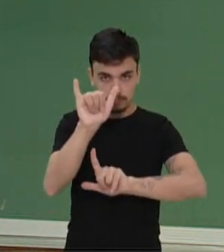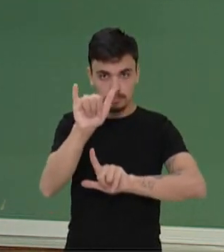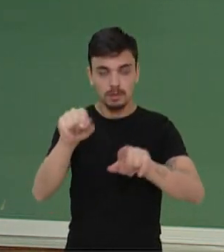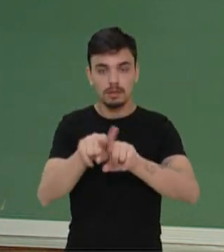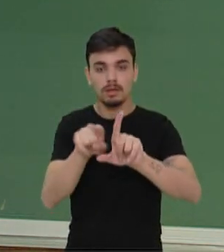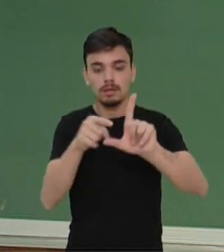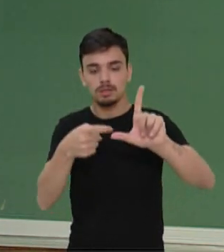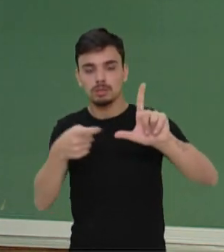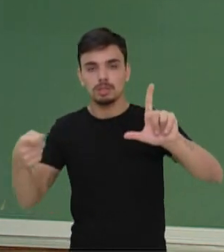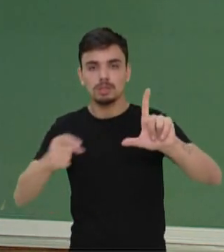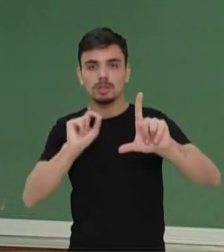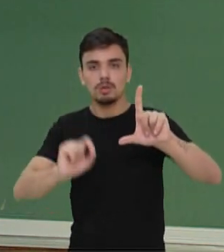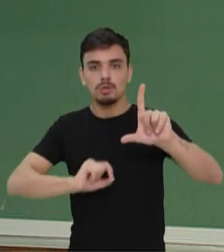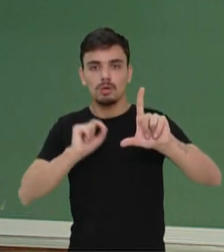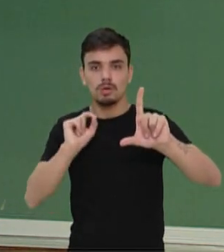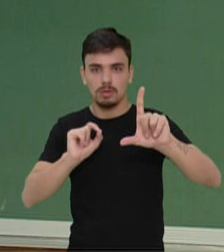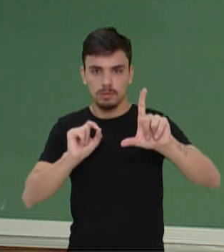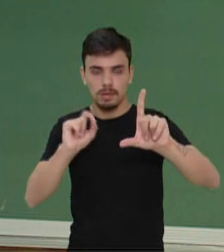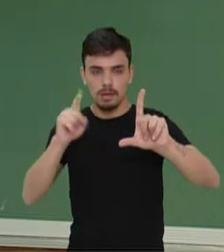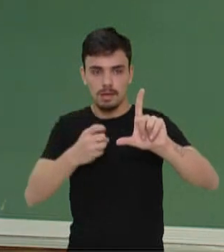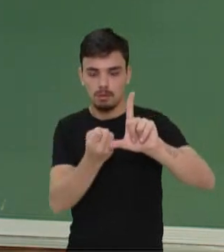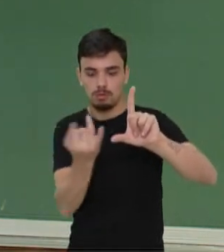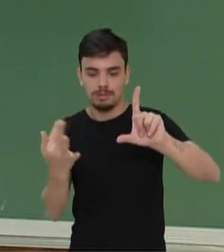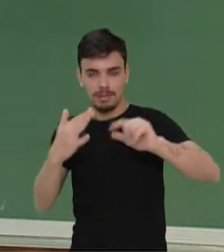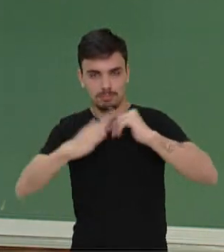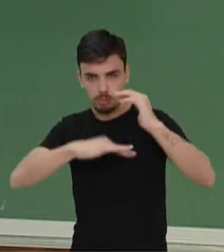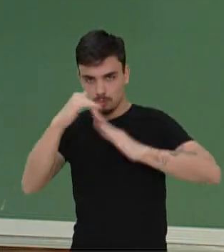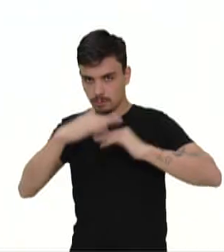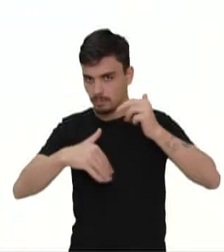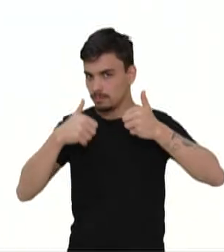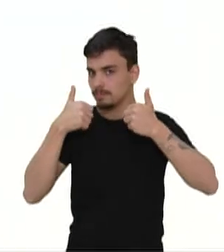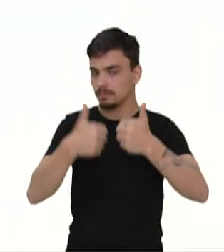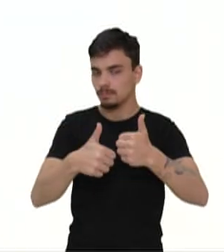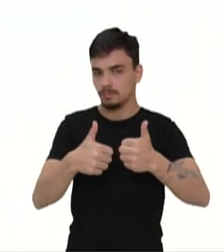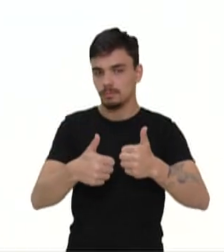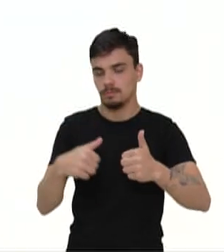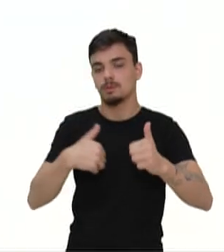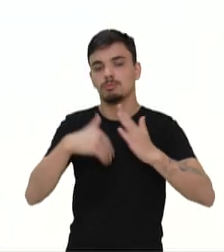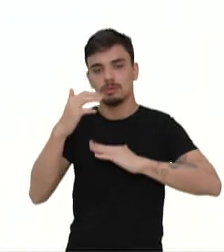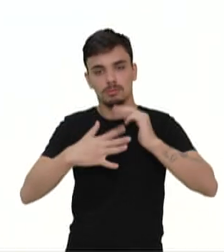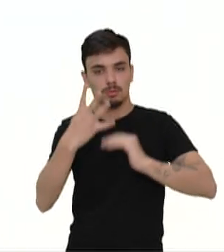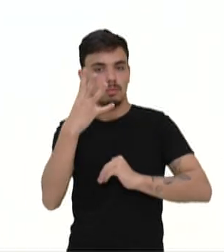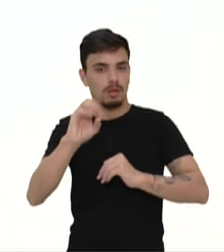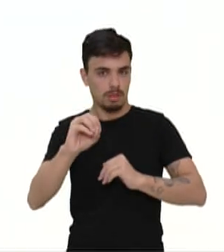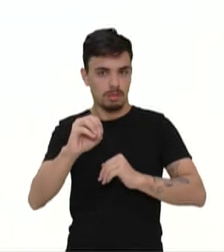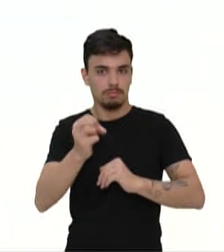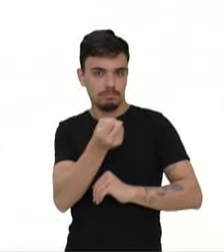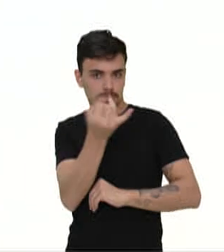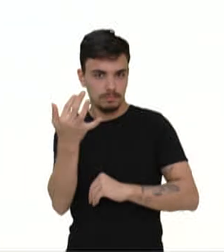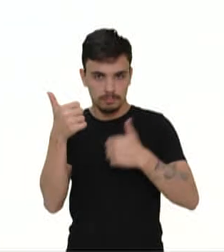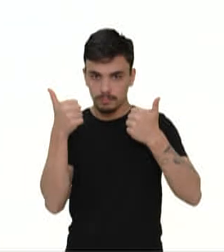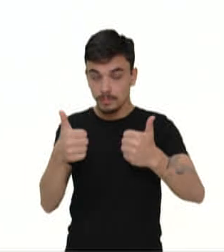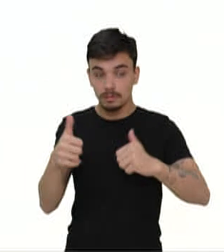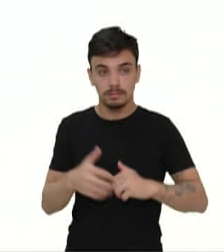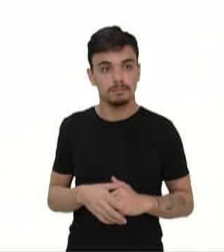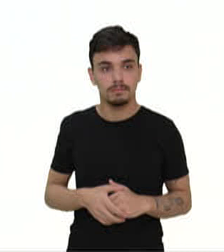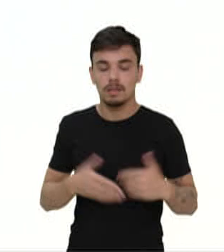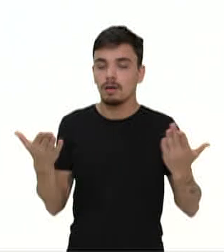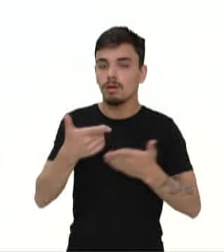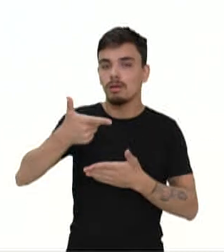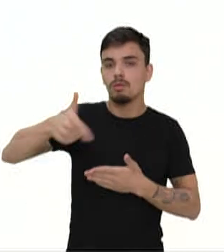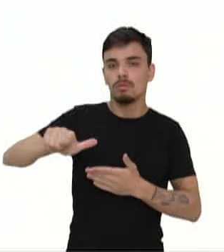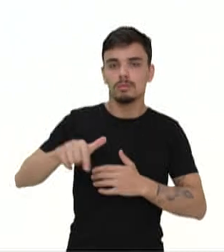e o meu x do vértice lá é a quantidade produzida, né? Produziu 40 unidades. Fechou?